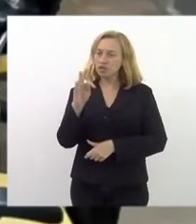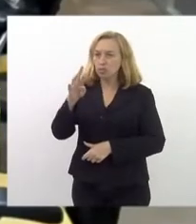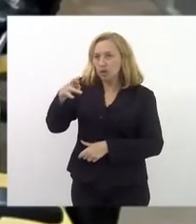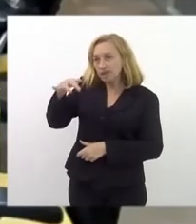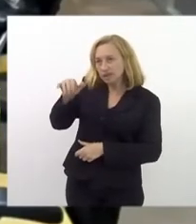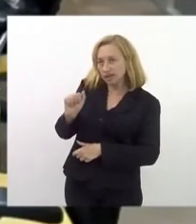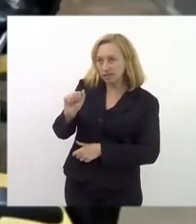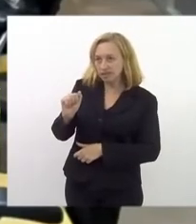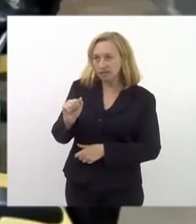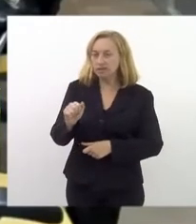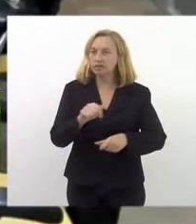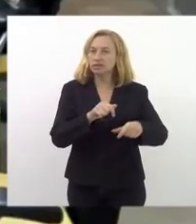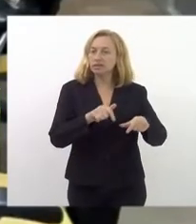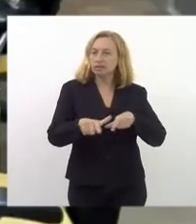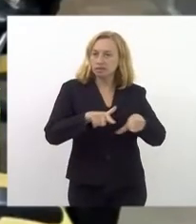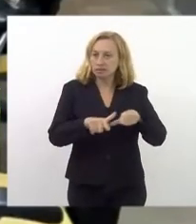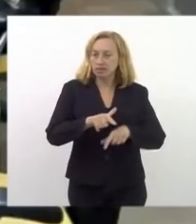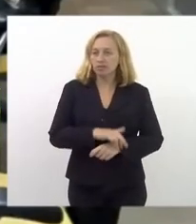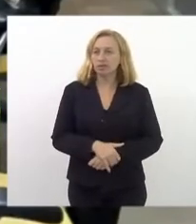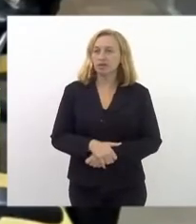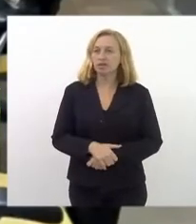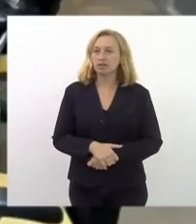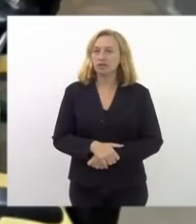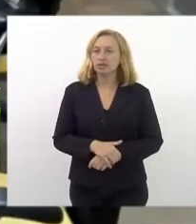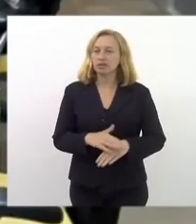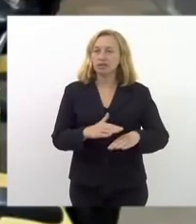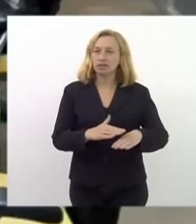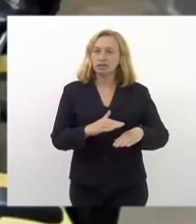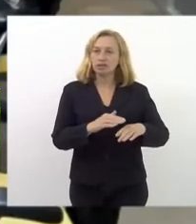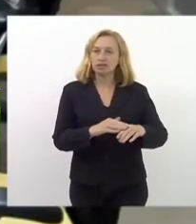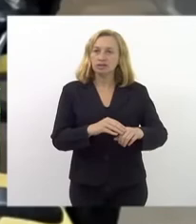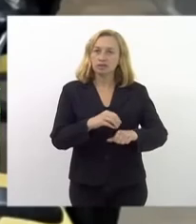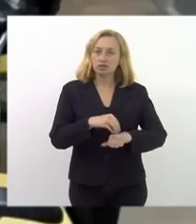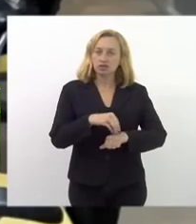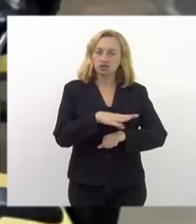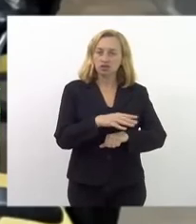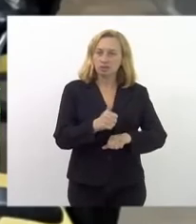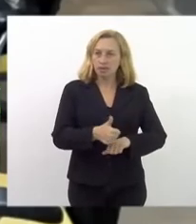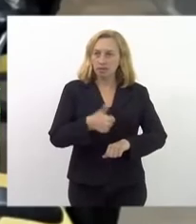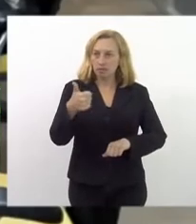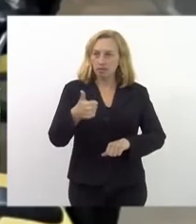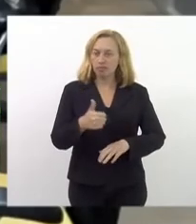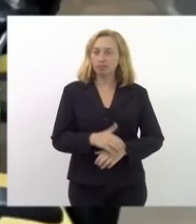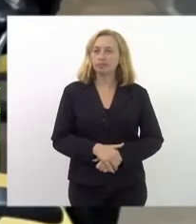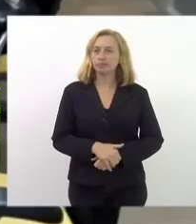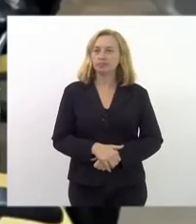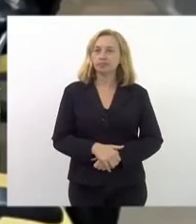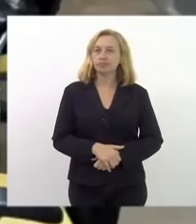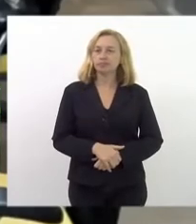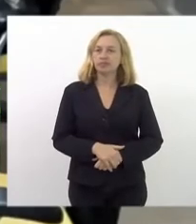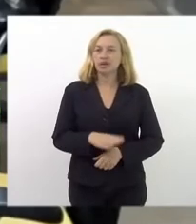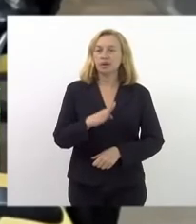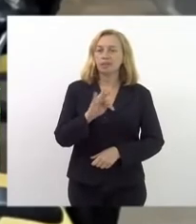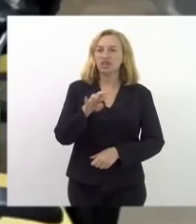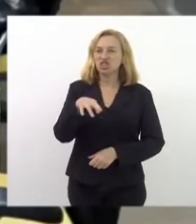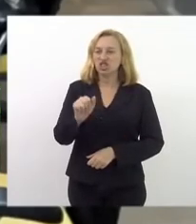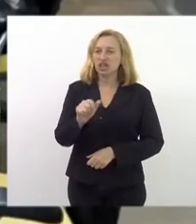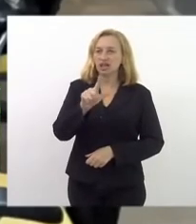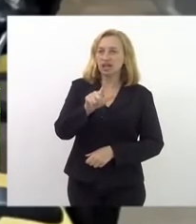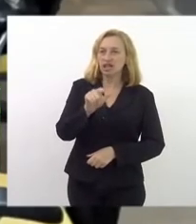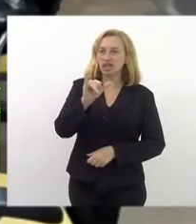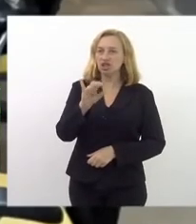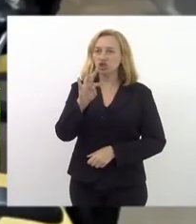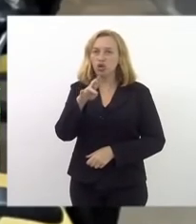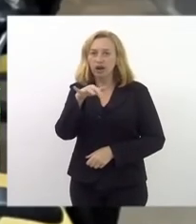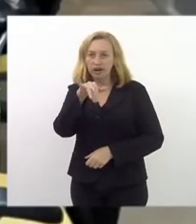sempre tem uma posição maior de destaque, por razões óbvias, né? A Baixada Litorânea aparece aí